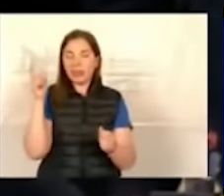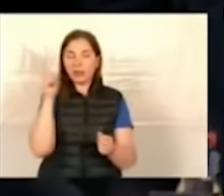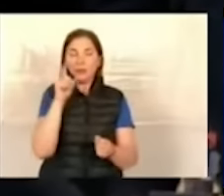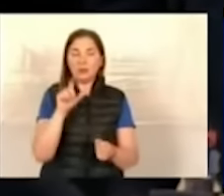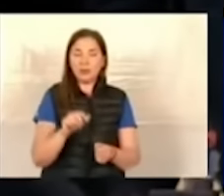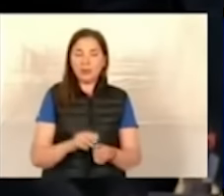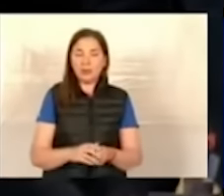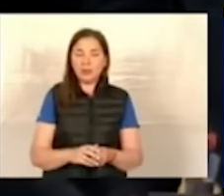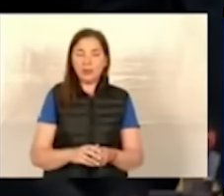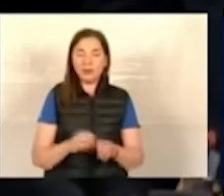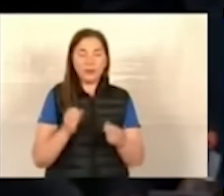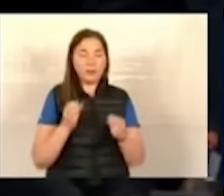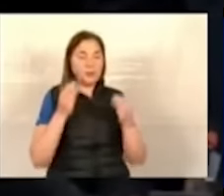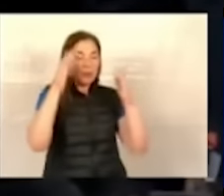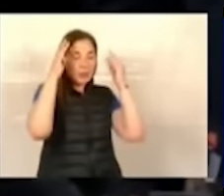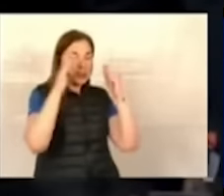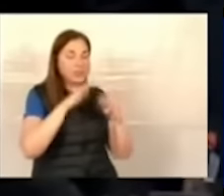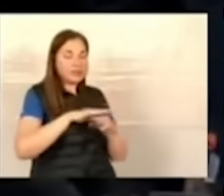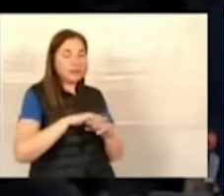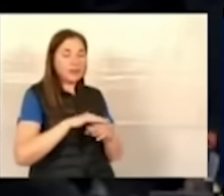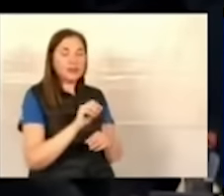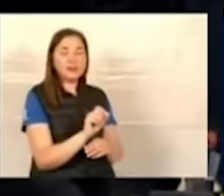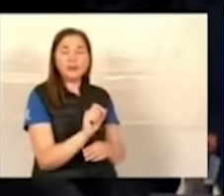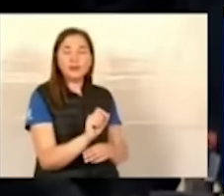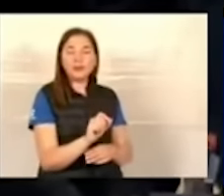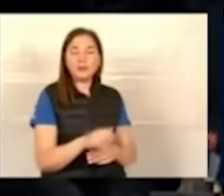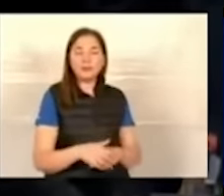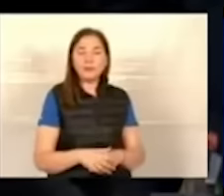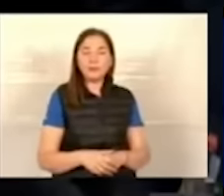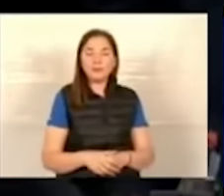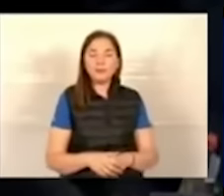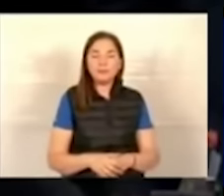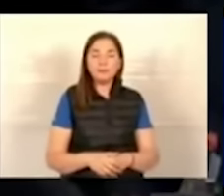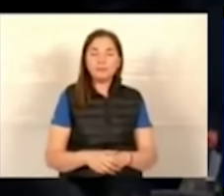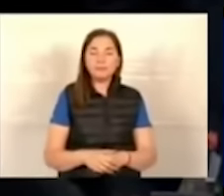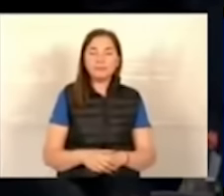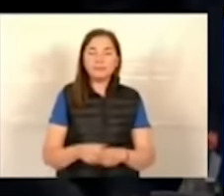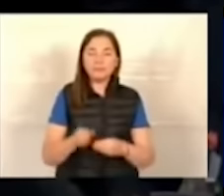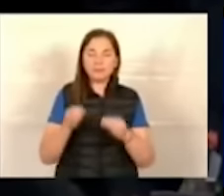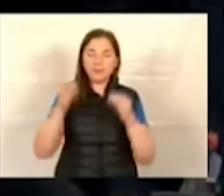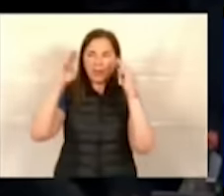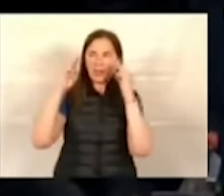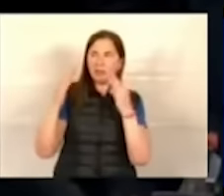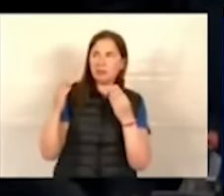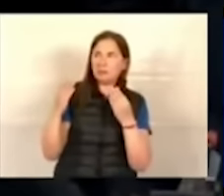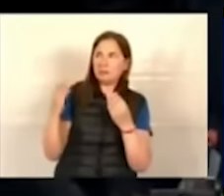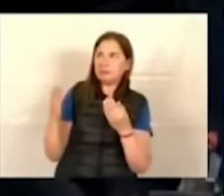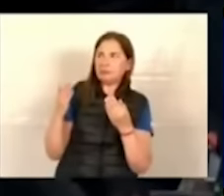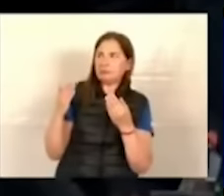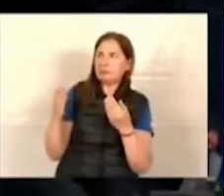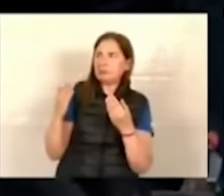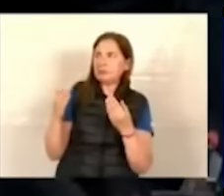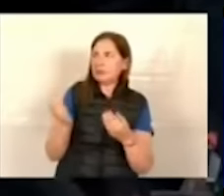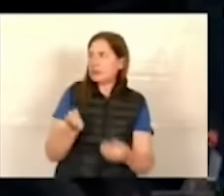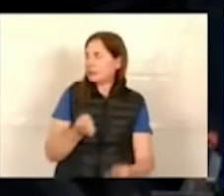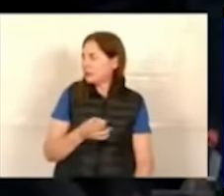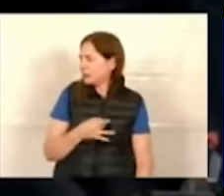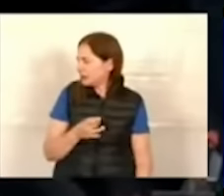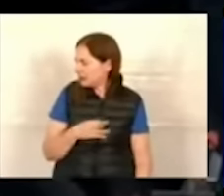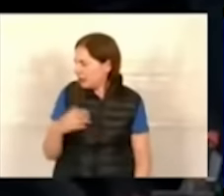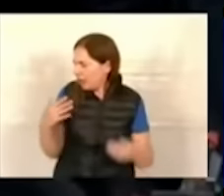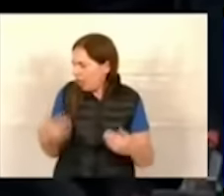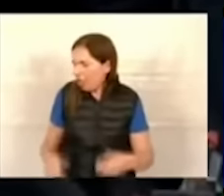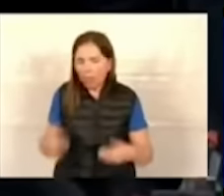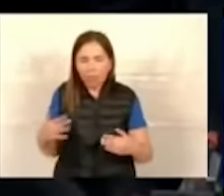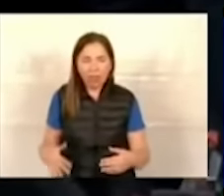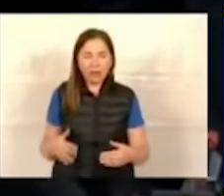e o que faz Moisés Moisés duvida Moisés fica com medo que que